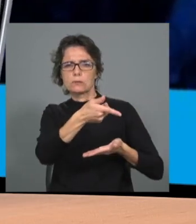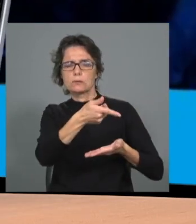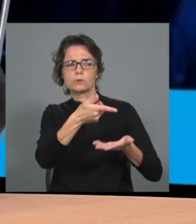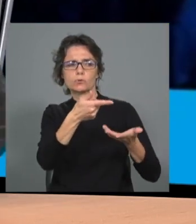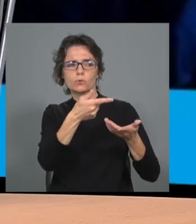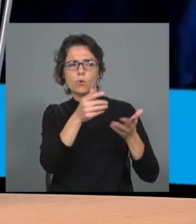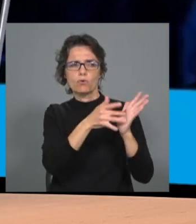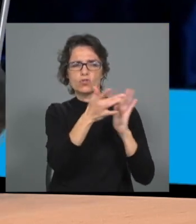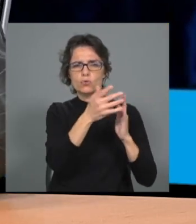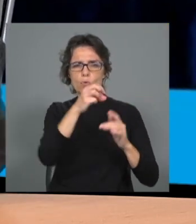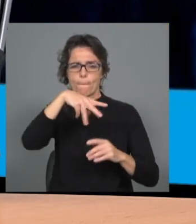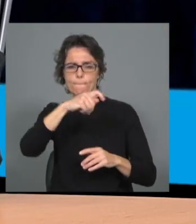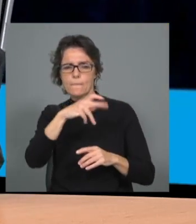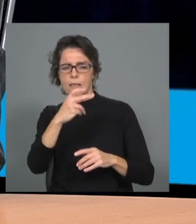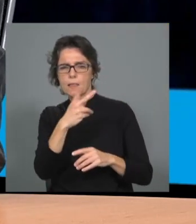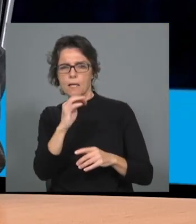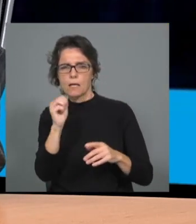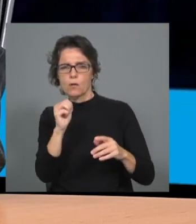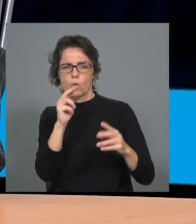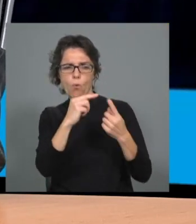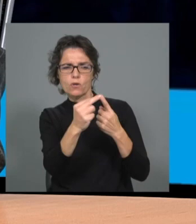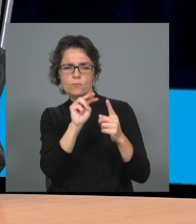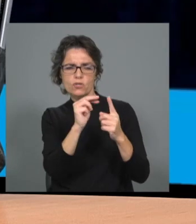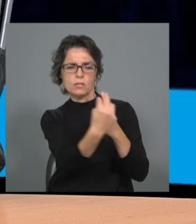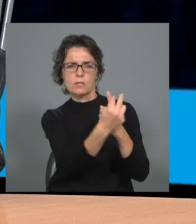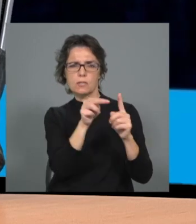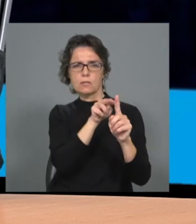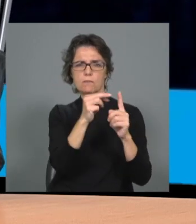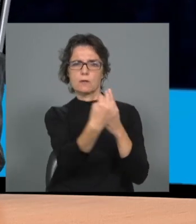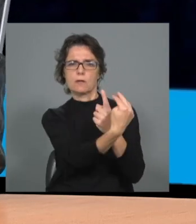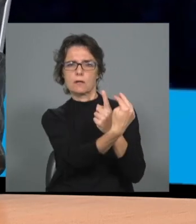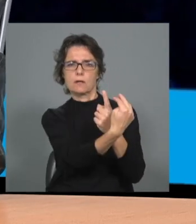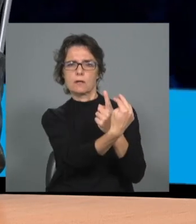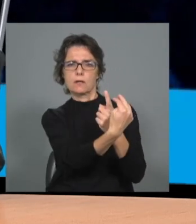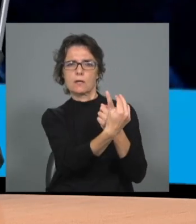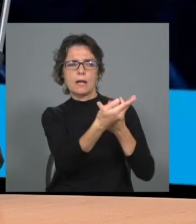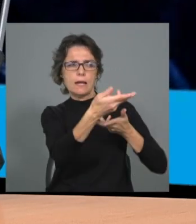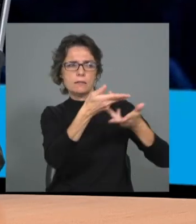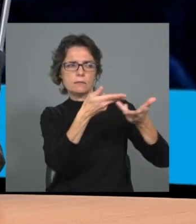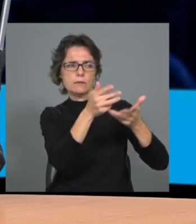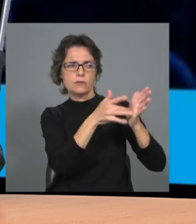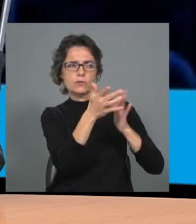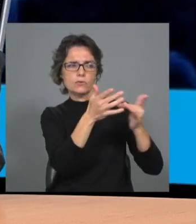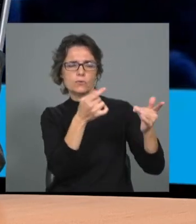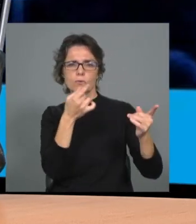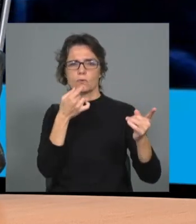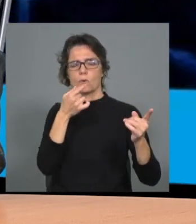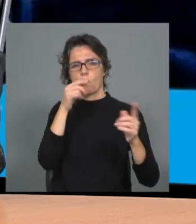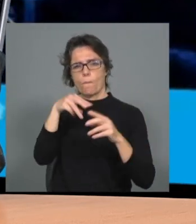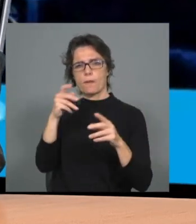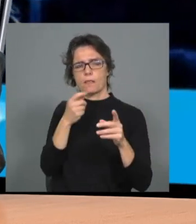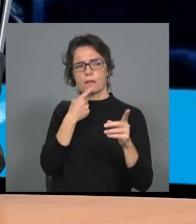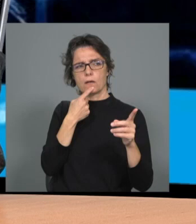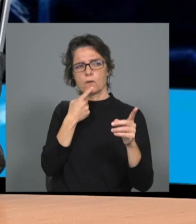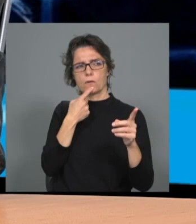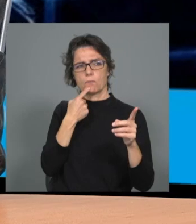Mateus exerceria a sua profissão de publicano, que levou Mateus a deixar a sua profissão para seguir Jesus. E